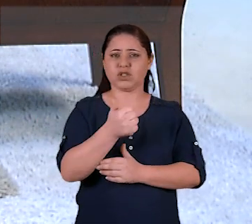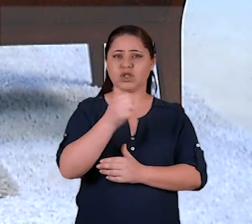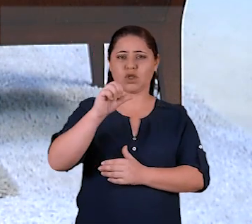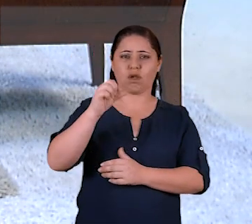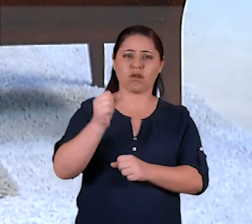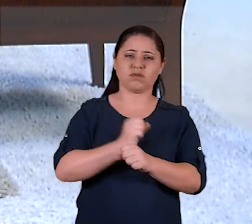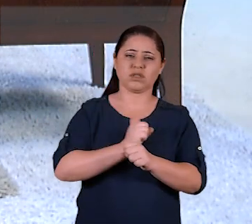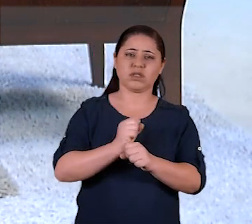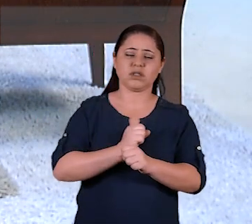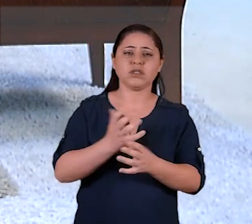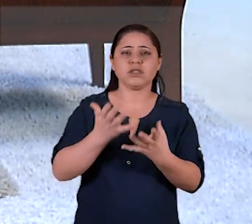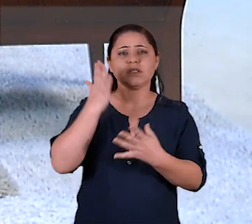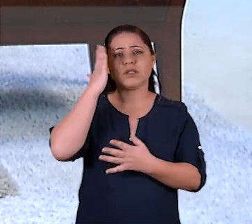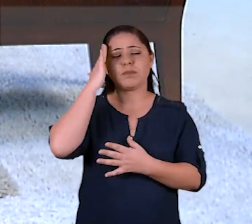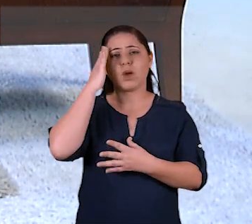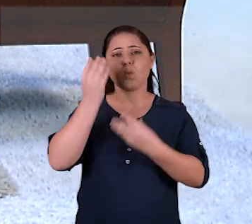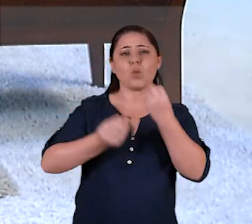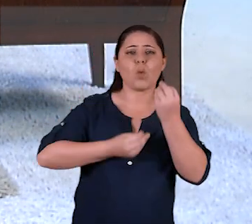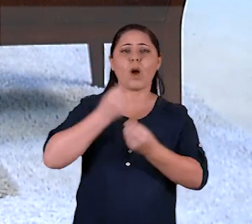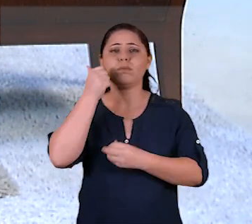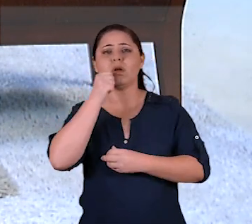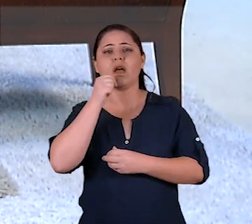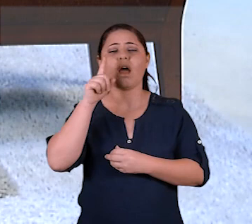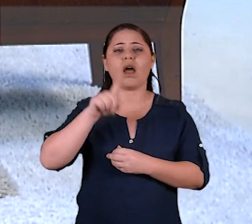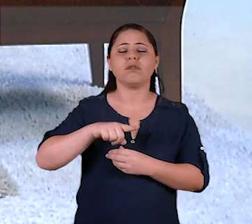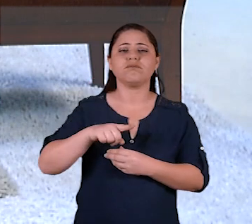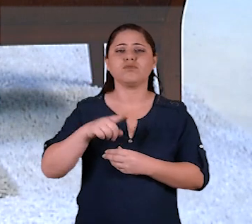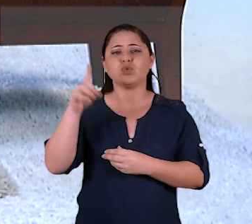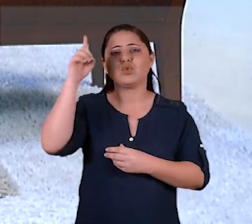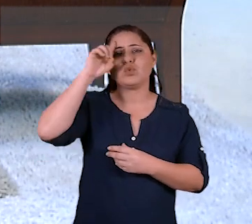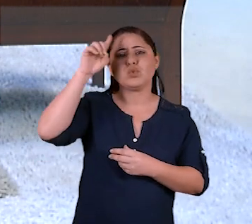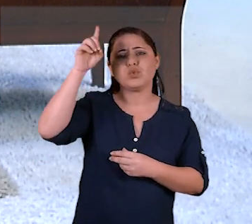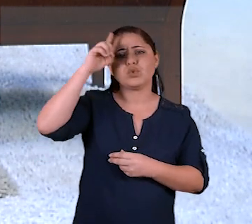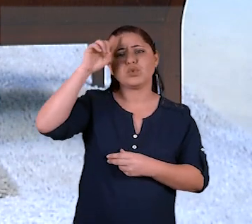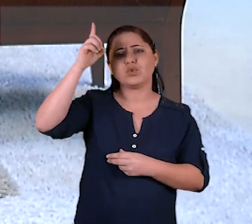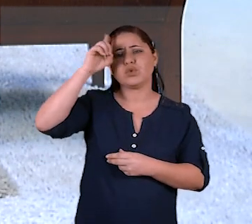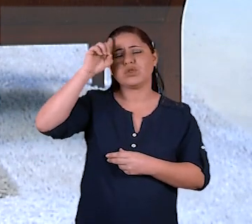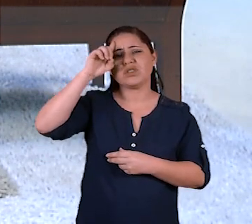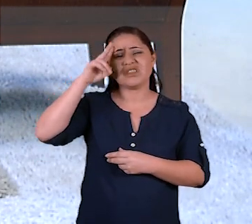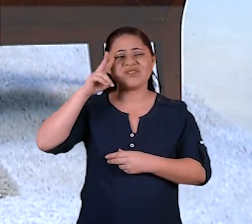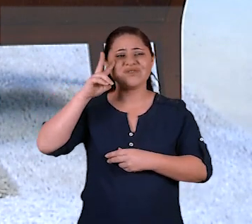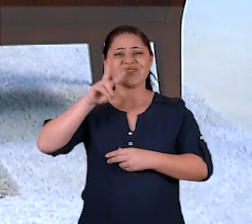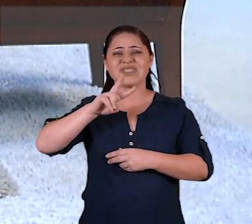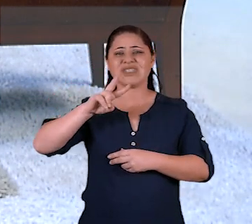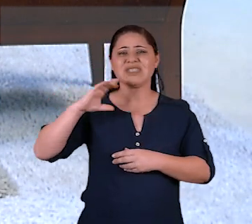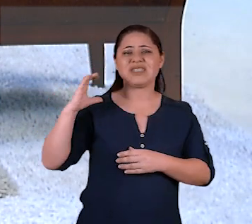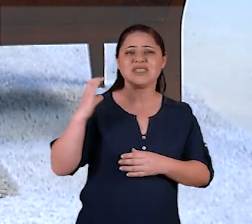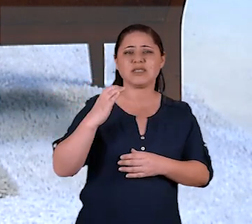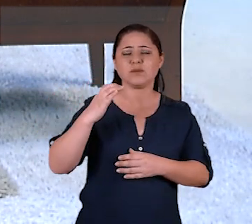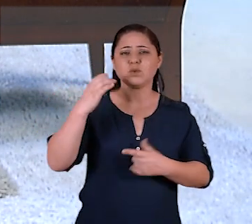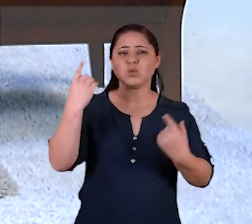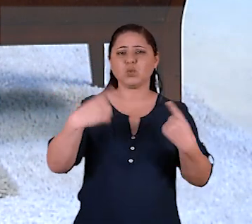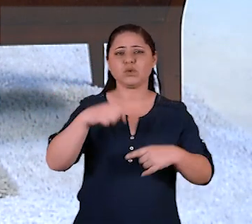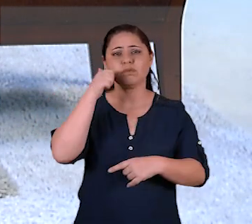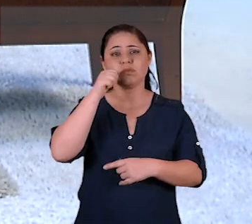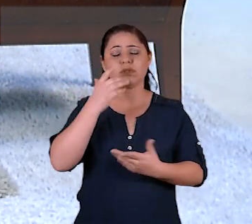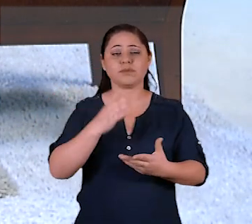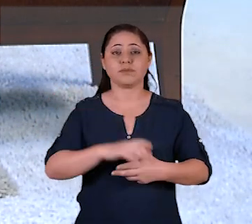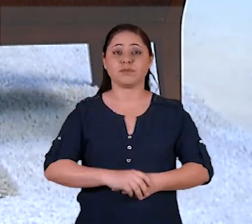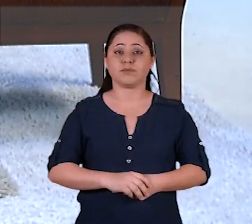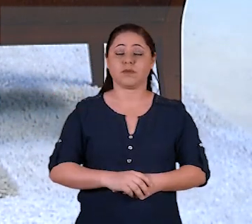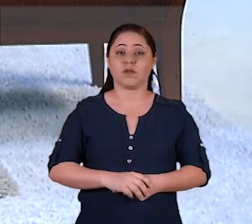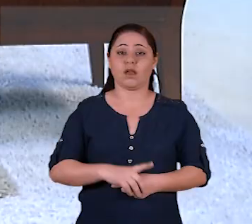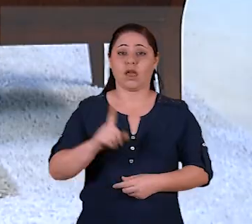saber, como mulheres, né, como é que é lidar todos os dias com esses casos?